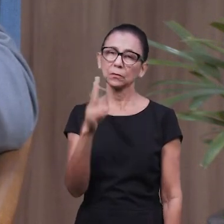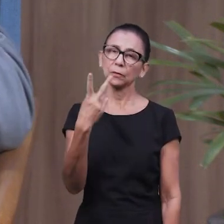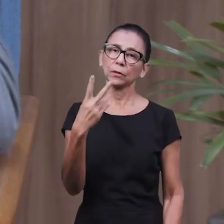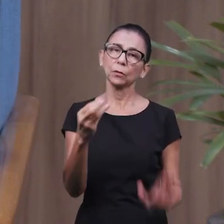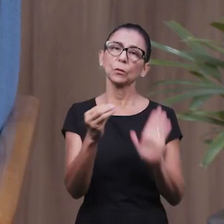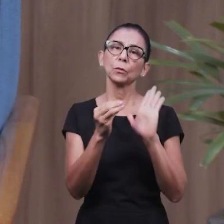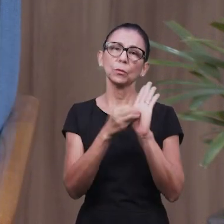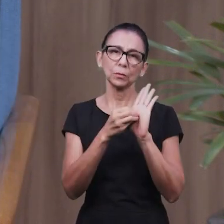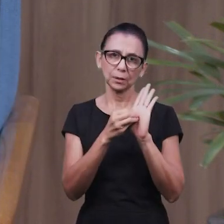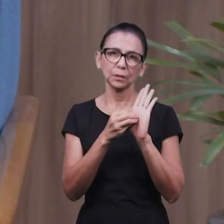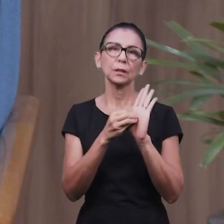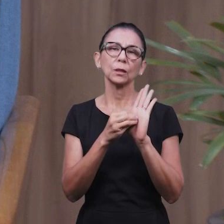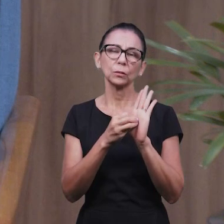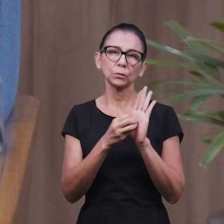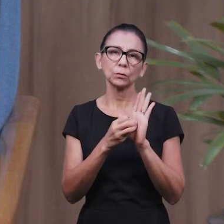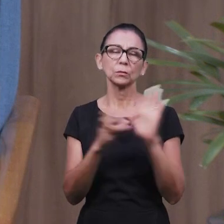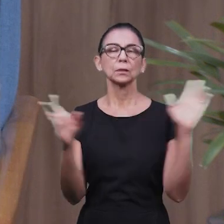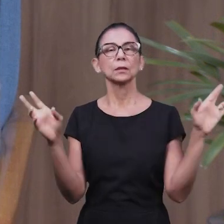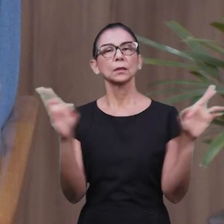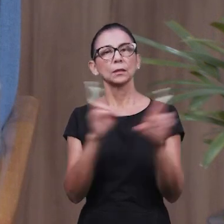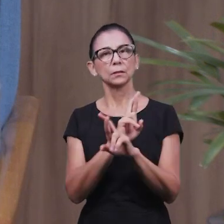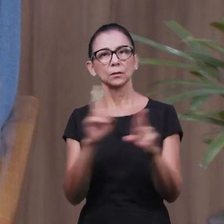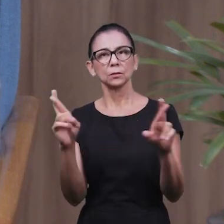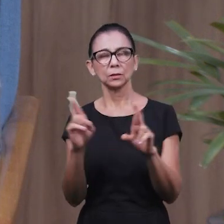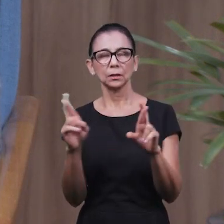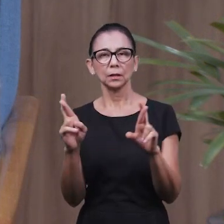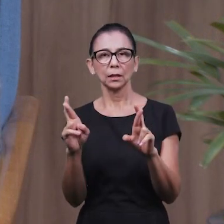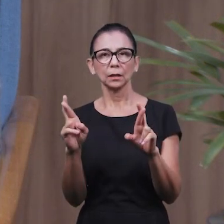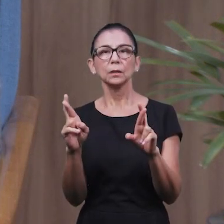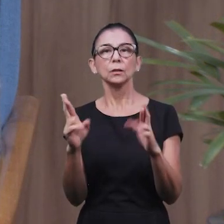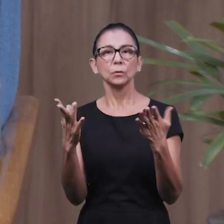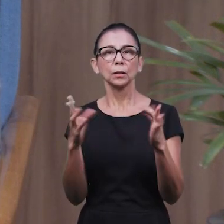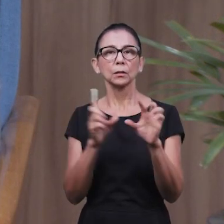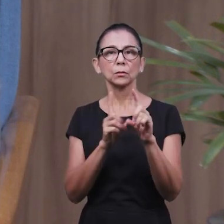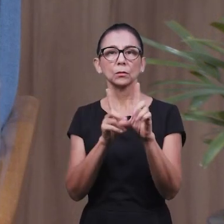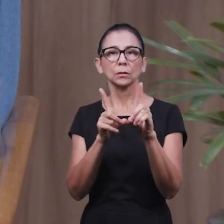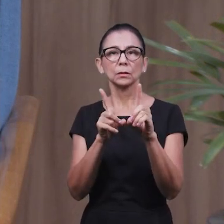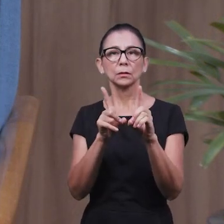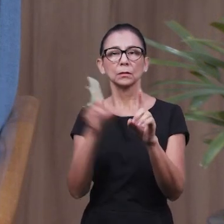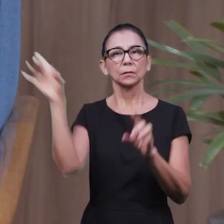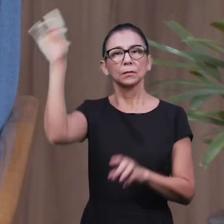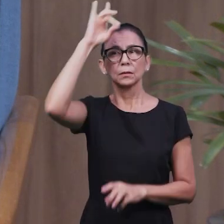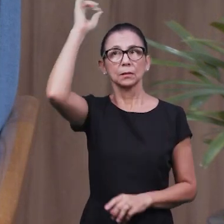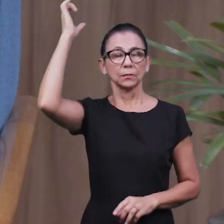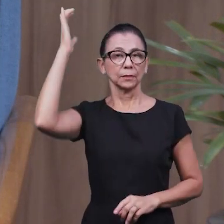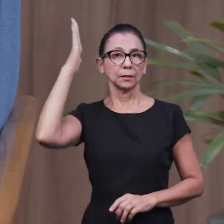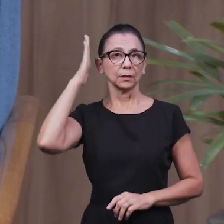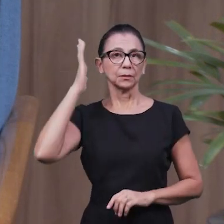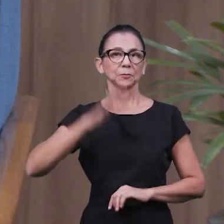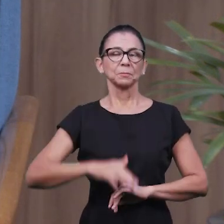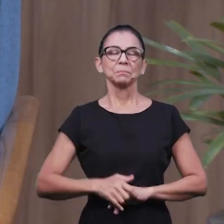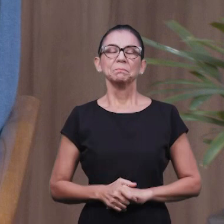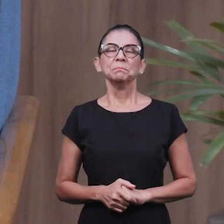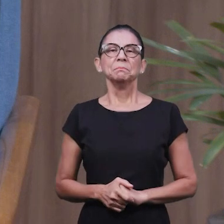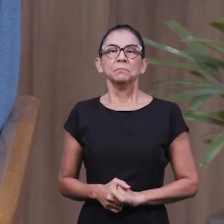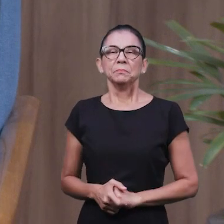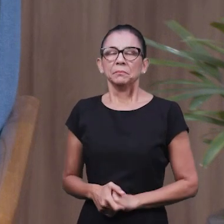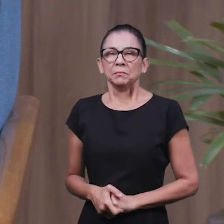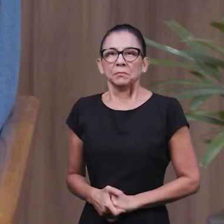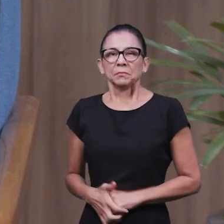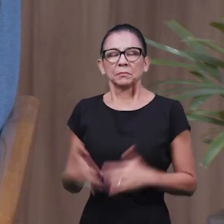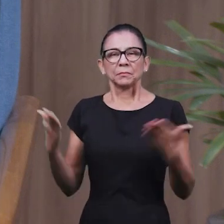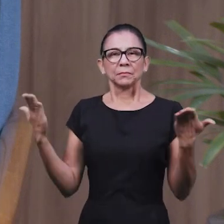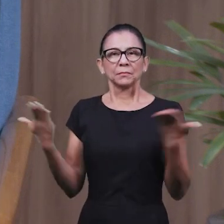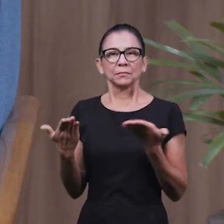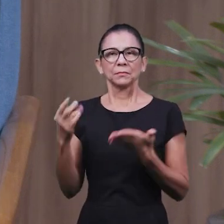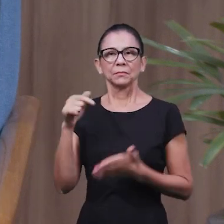aqui, associado àquela linha doutrinária que o Espírito Santo tem revelado para nós nesses dias. E hoje não